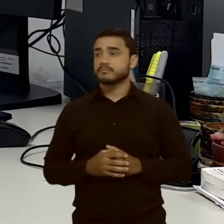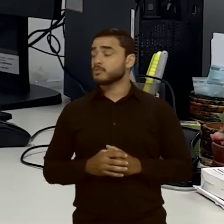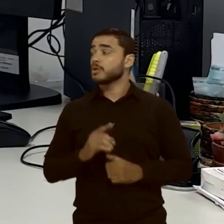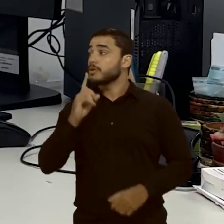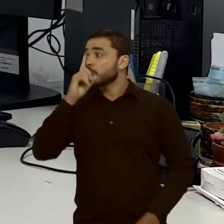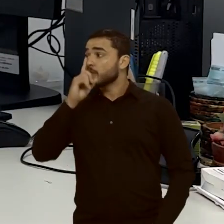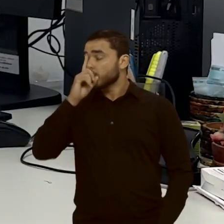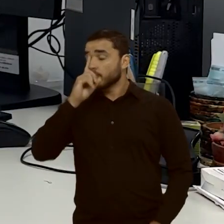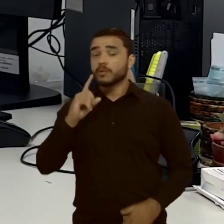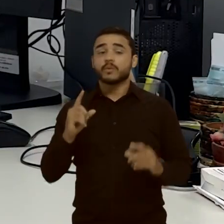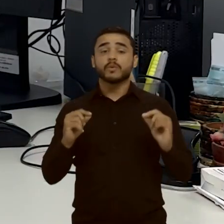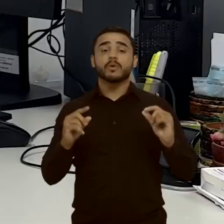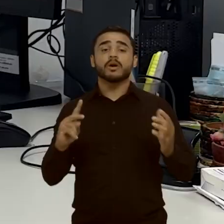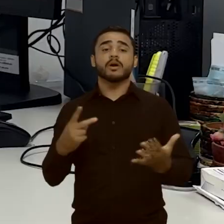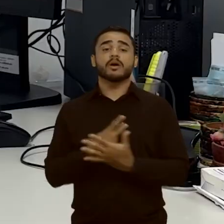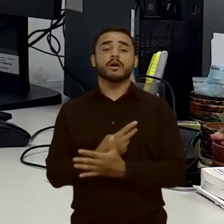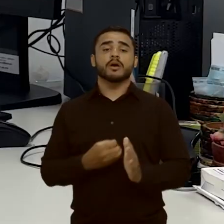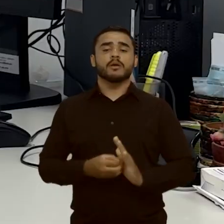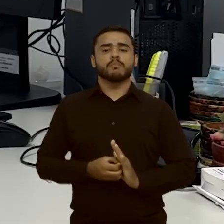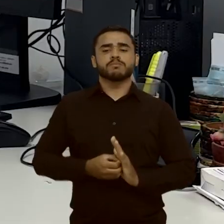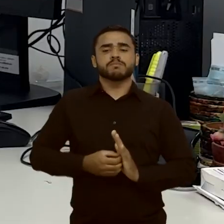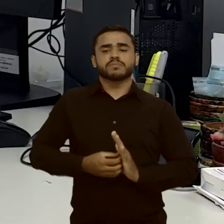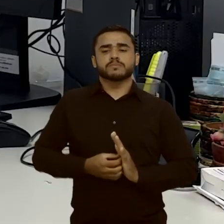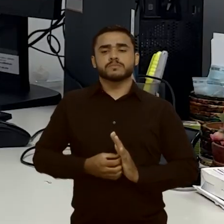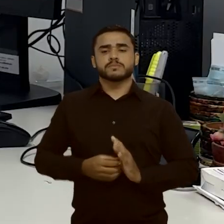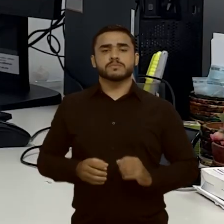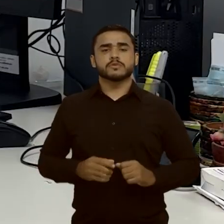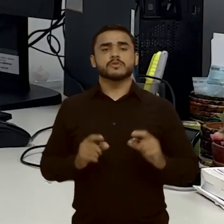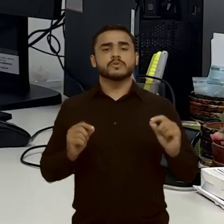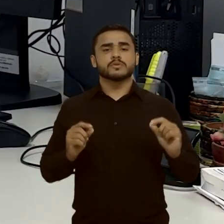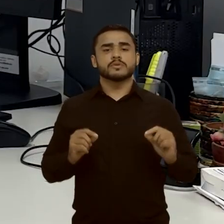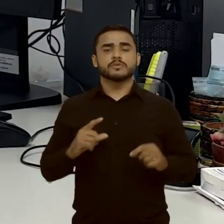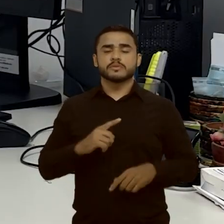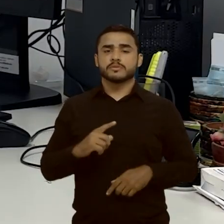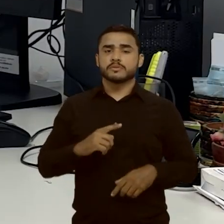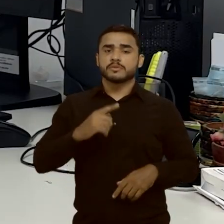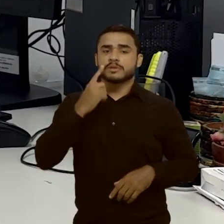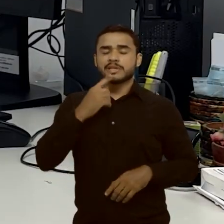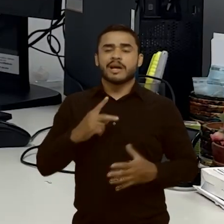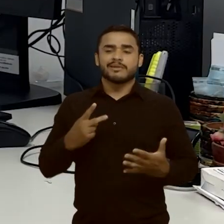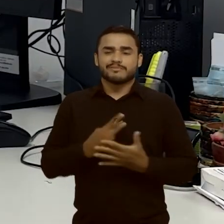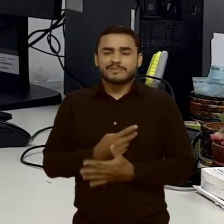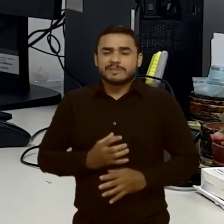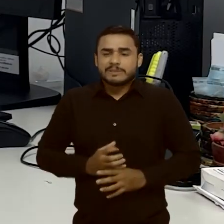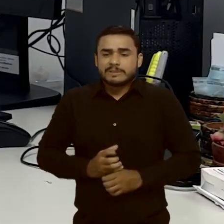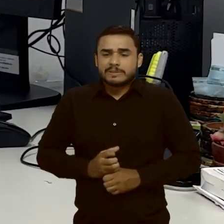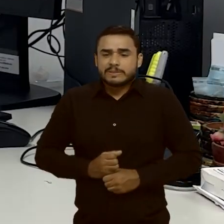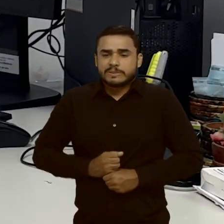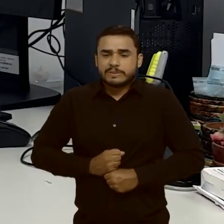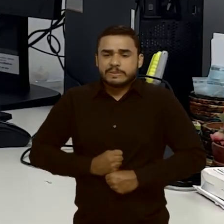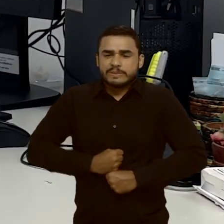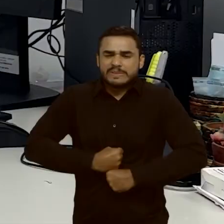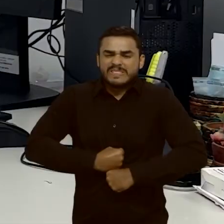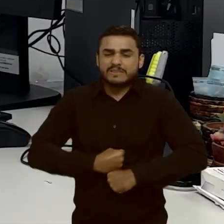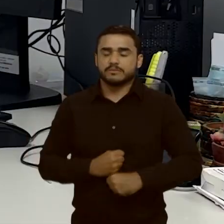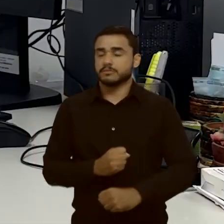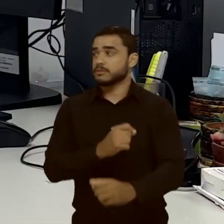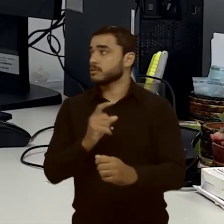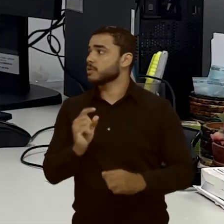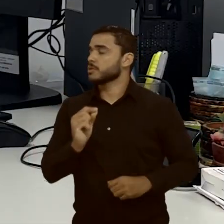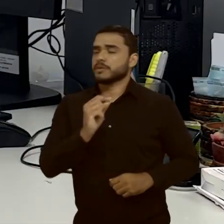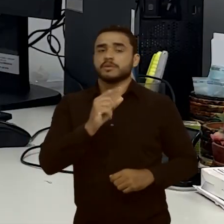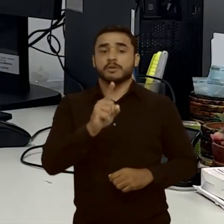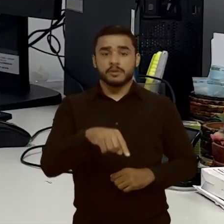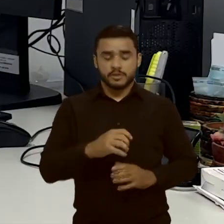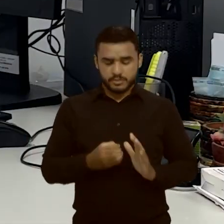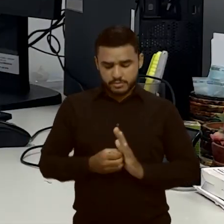um encarceramento que pode progredir com um estrangulamento. O que é isso? O encarceramento é quando essa estrutura que está sendo